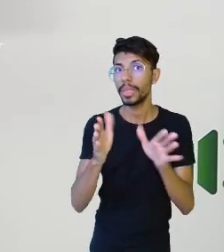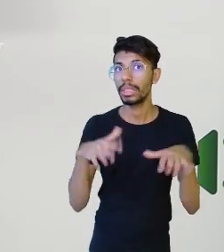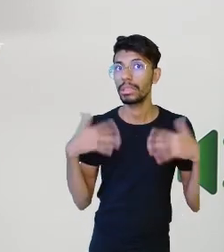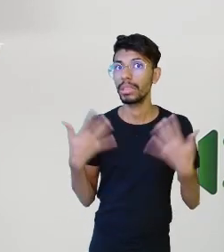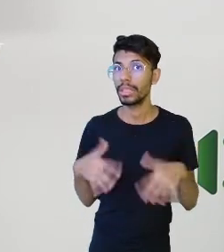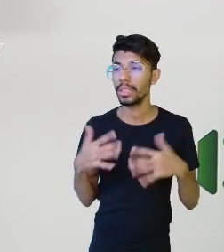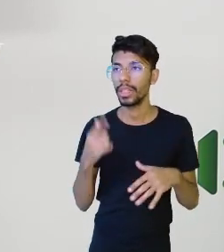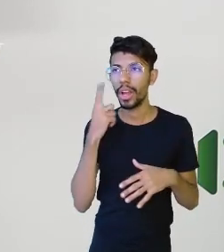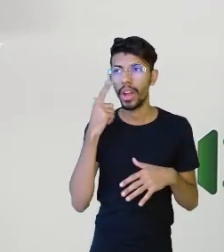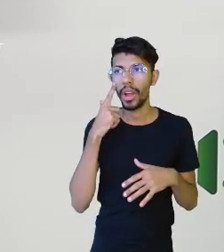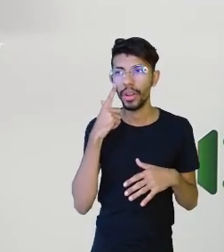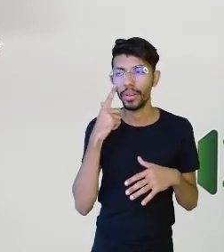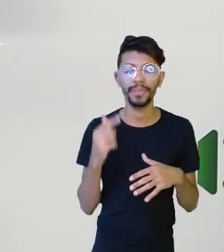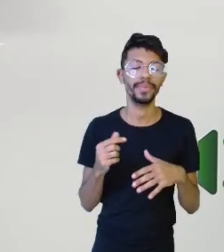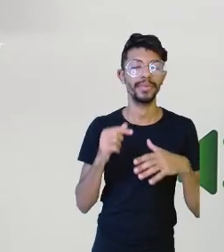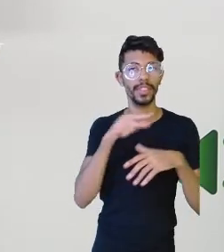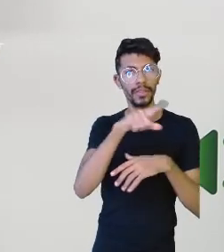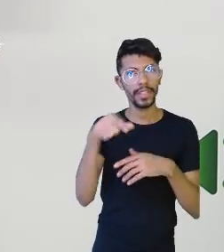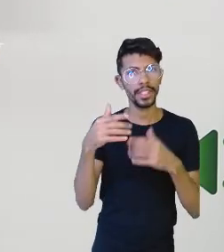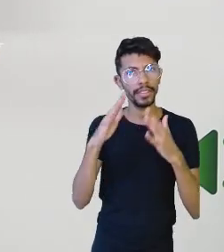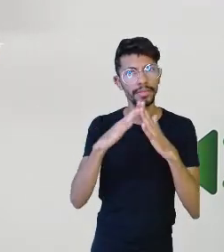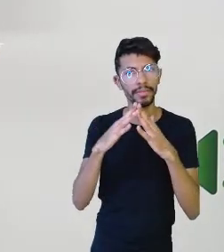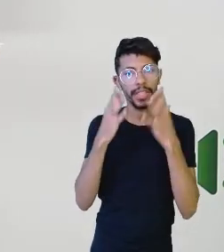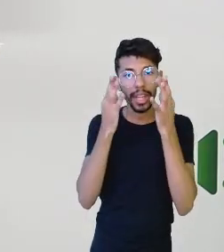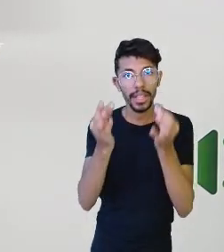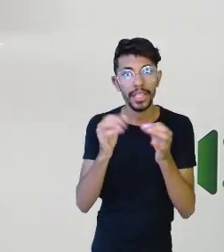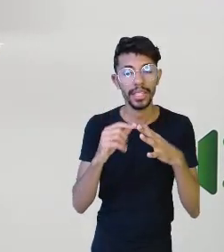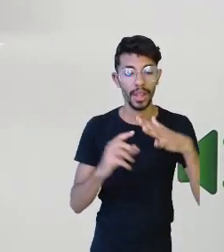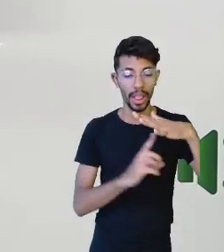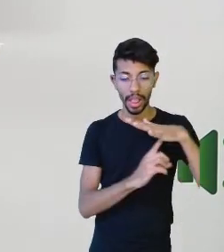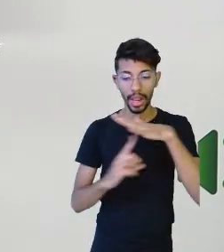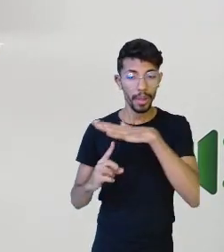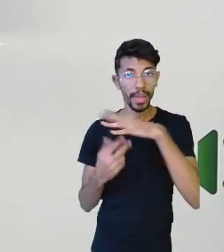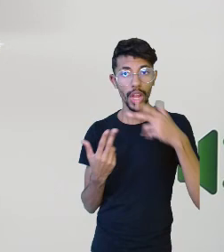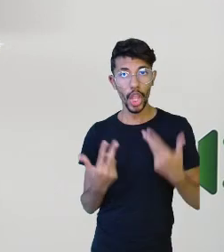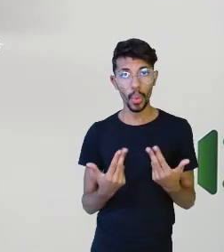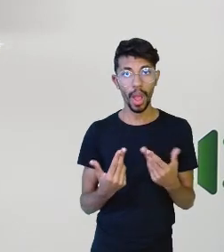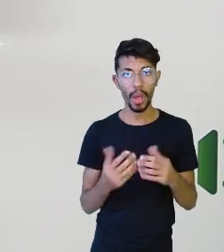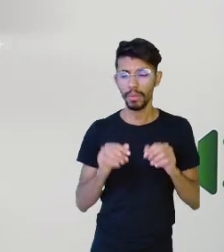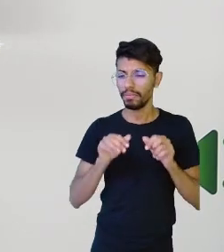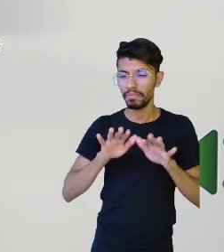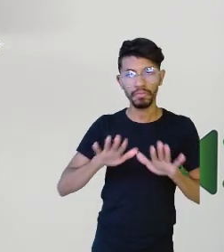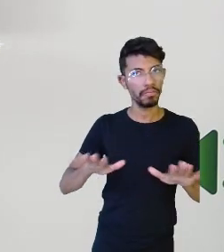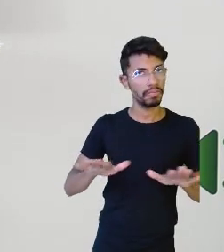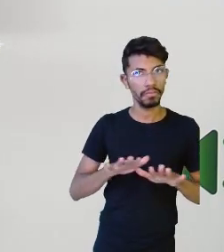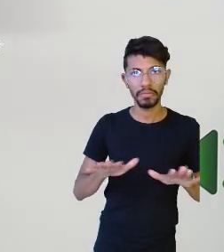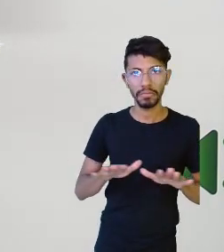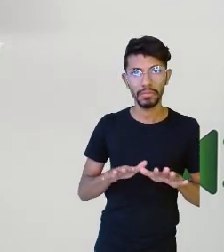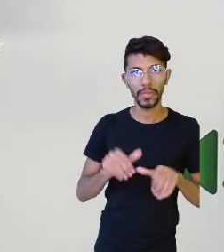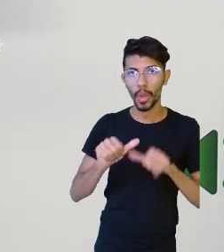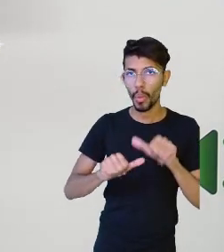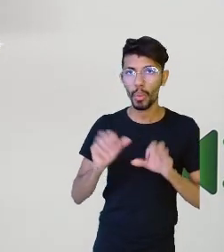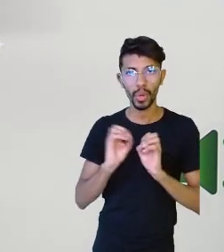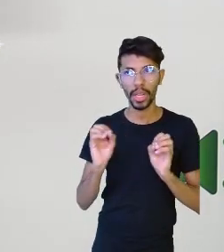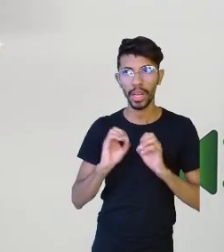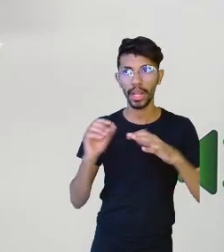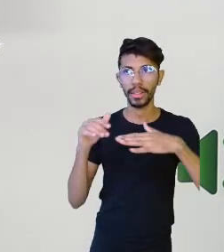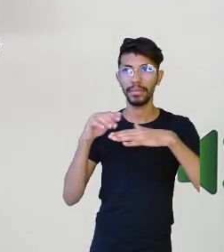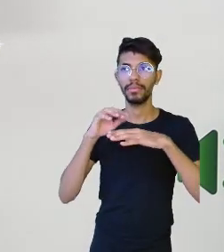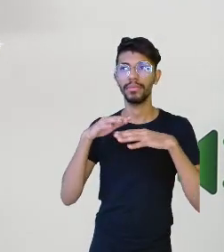igual, deixa ele quietinho. Isso daqui é uma adição de fração. Você que está em casa, já